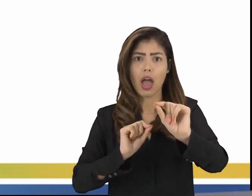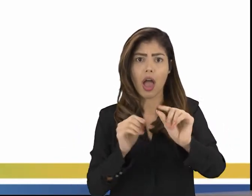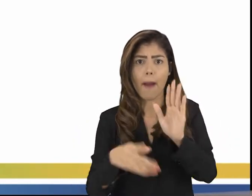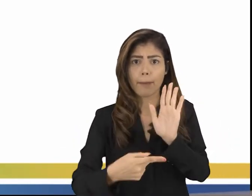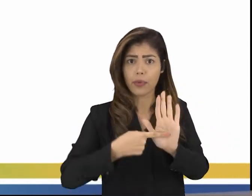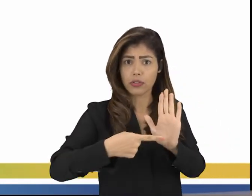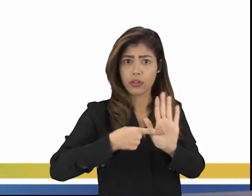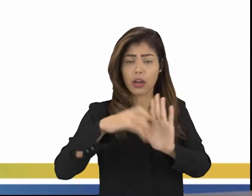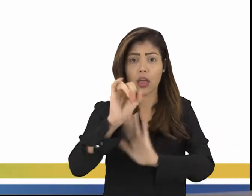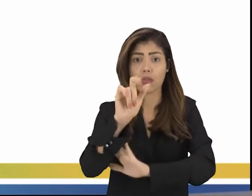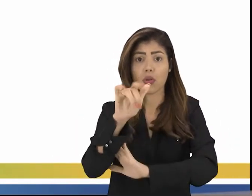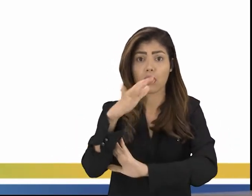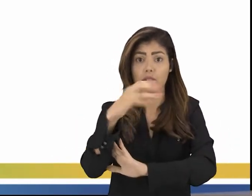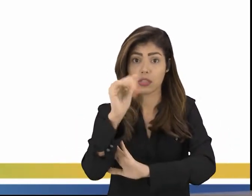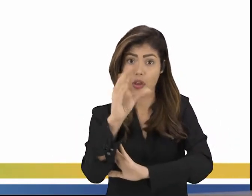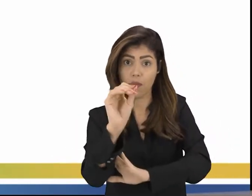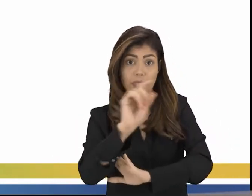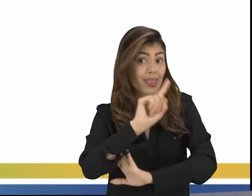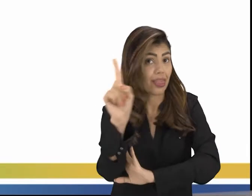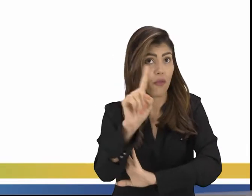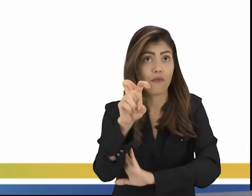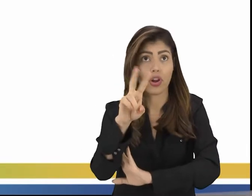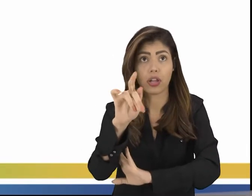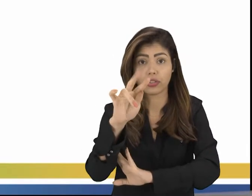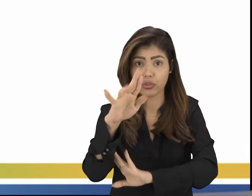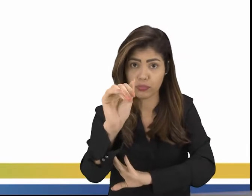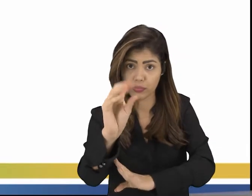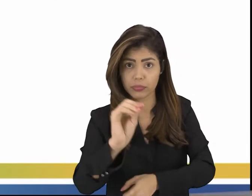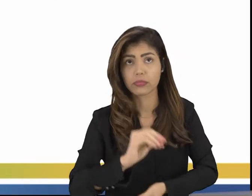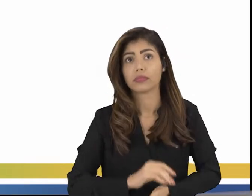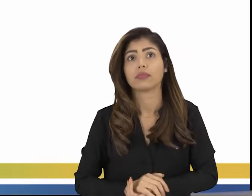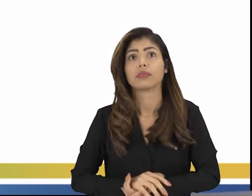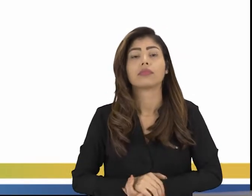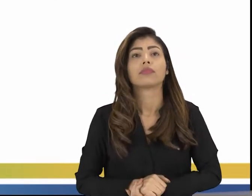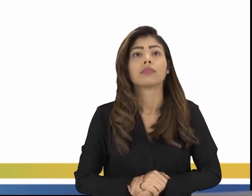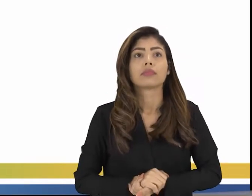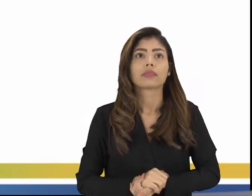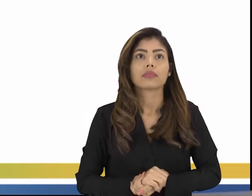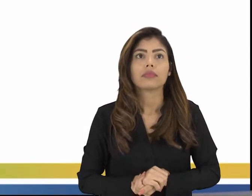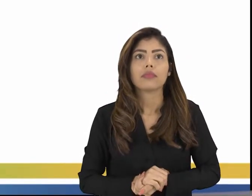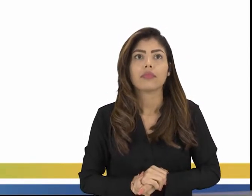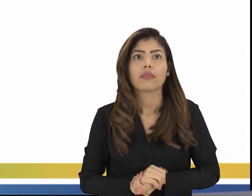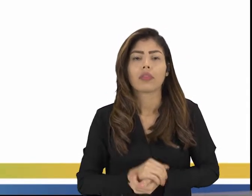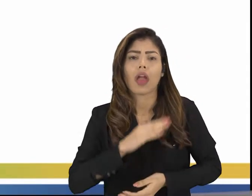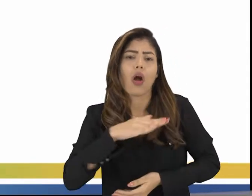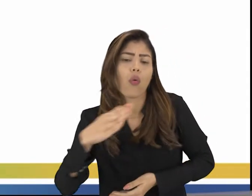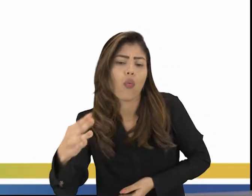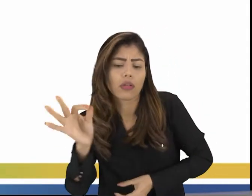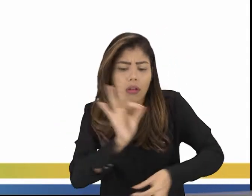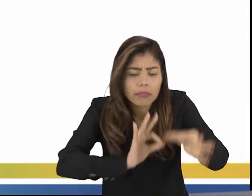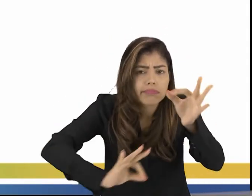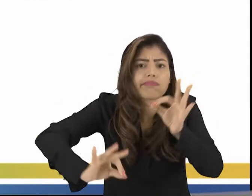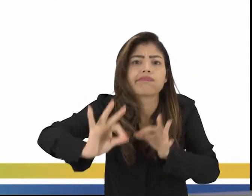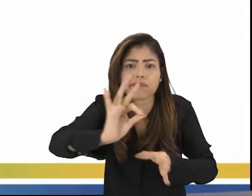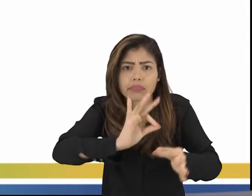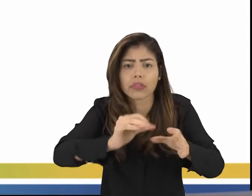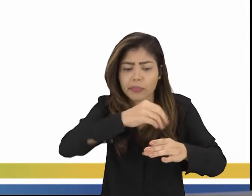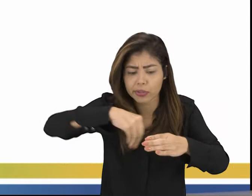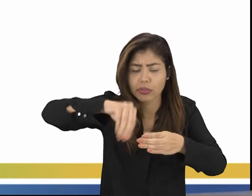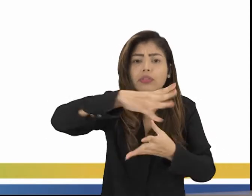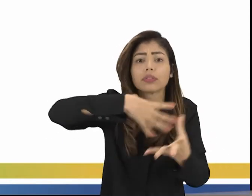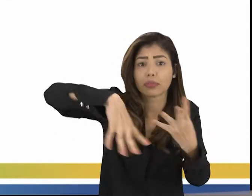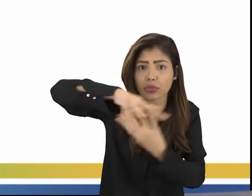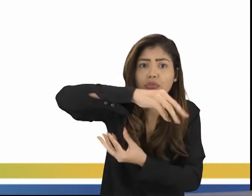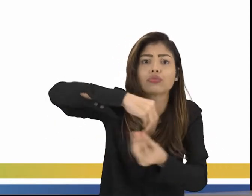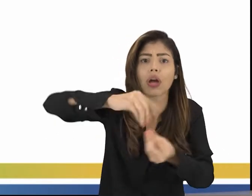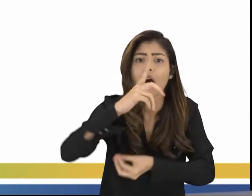soluto não volátil de natureza molecular ou iônica. Quando preparamos uma mistura de água e açúcar, por exemplo,